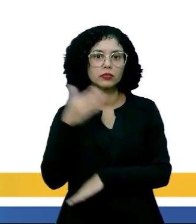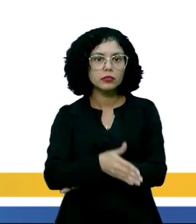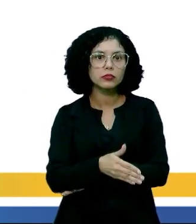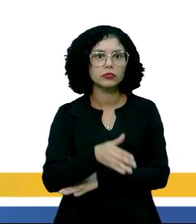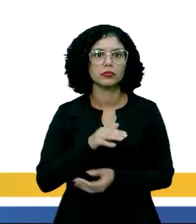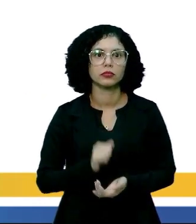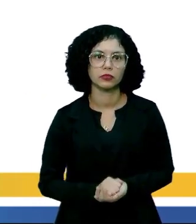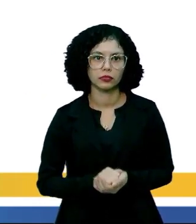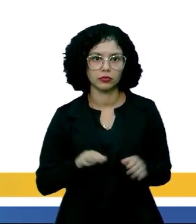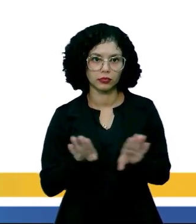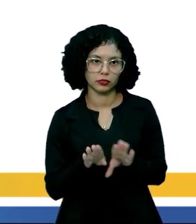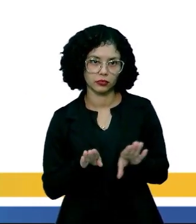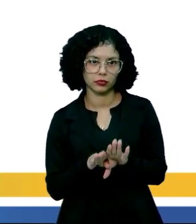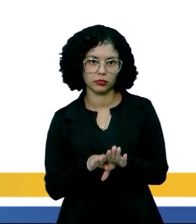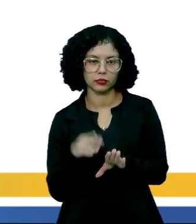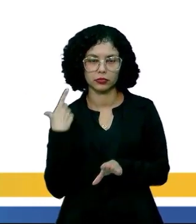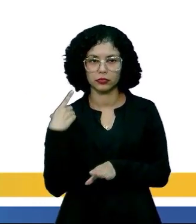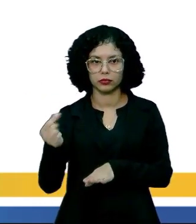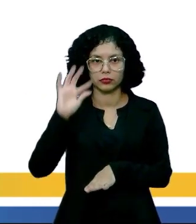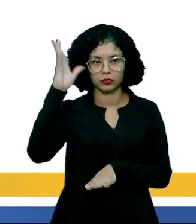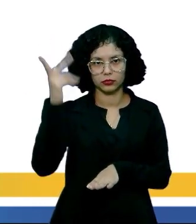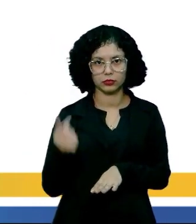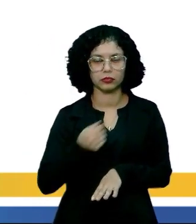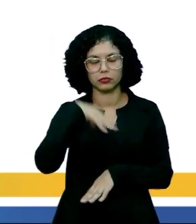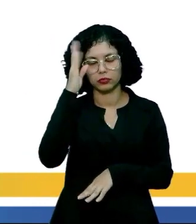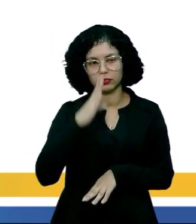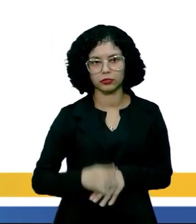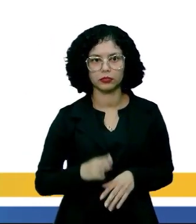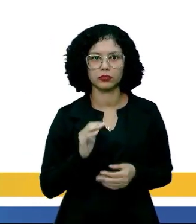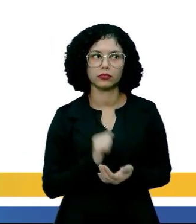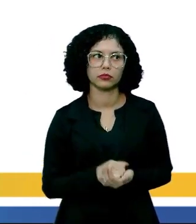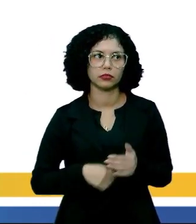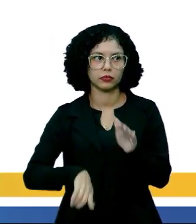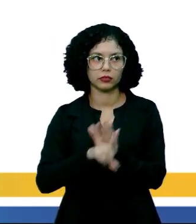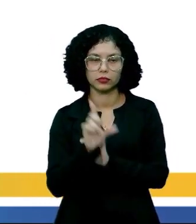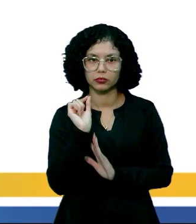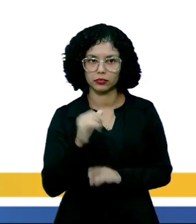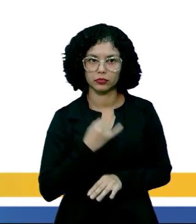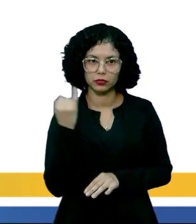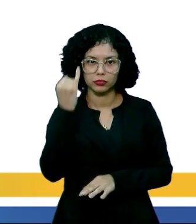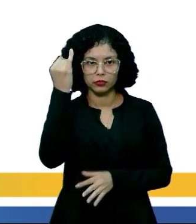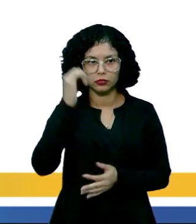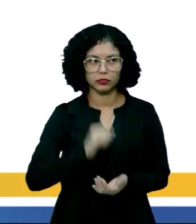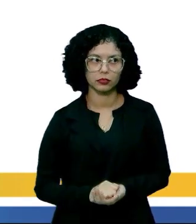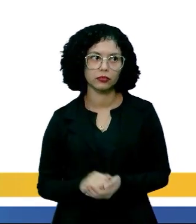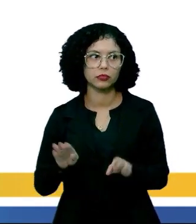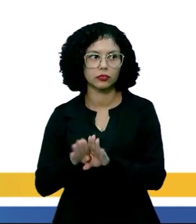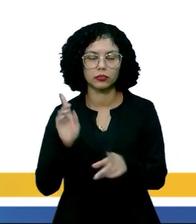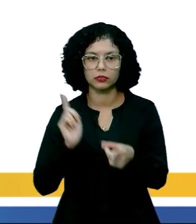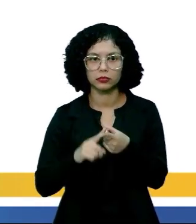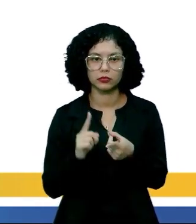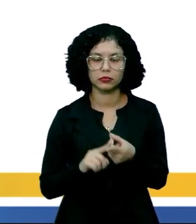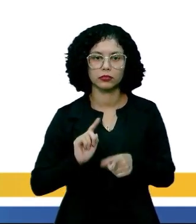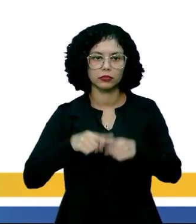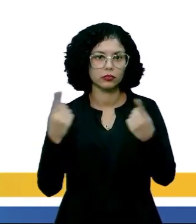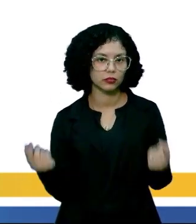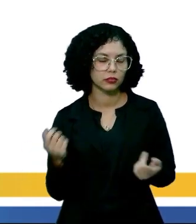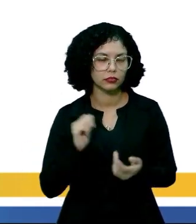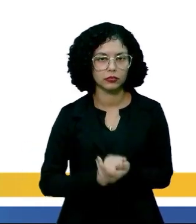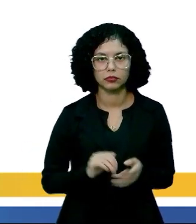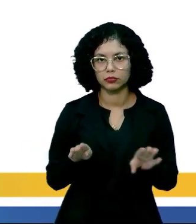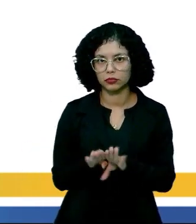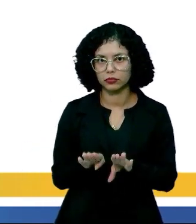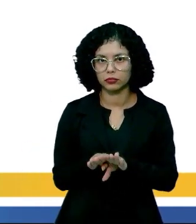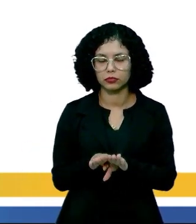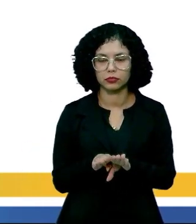de escravos vindos da África para os portos brasileiros. Essa lei, gente, ela é importantíssima, tá? Mas ela